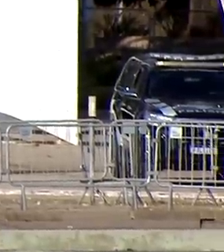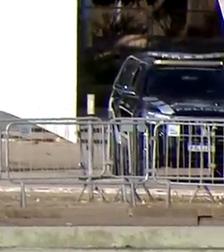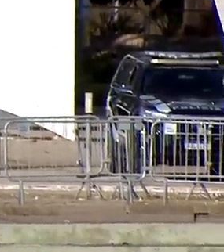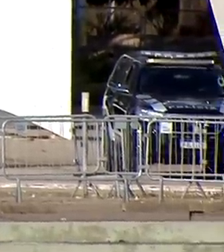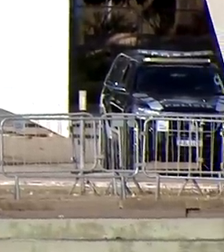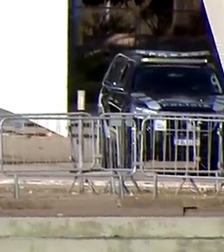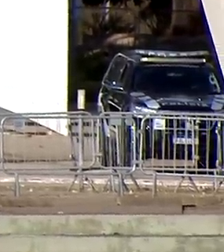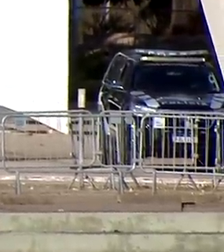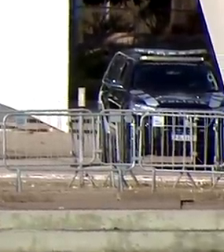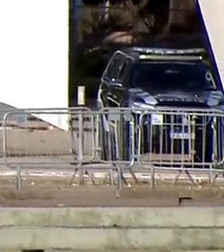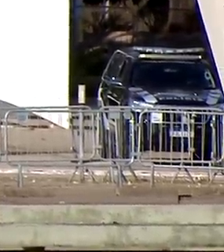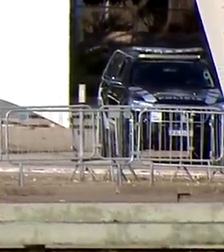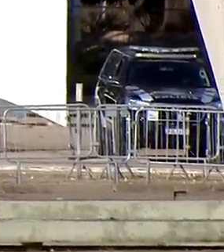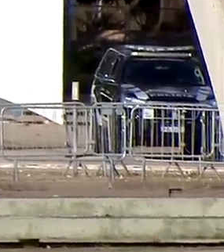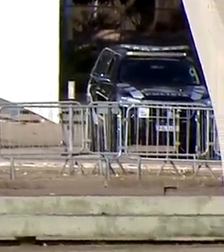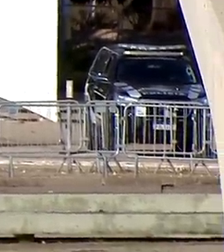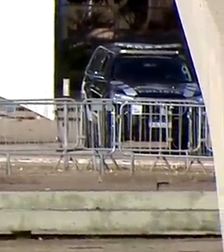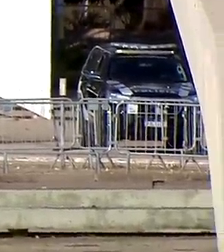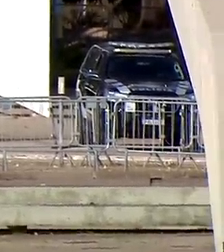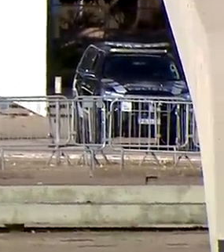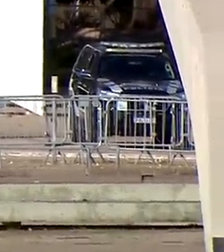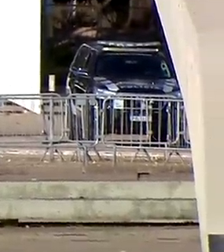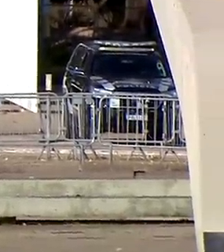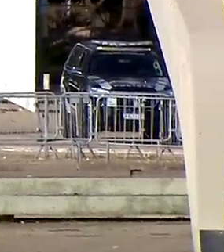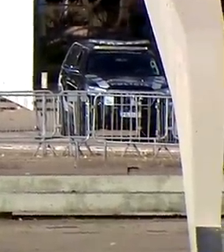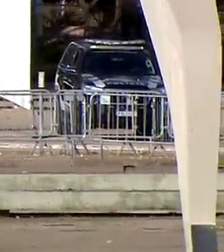Tchau, tchau.